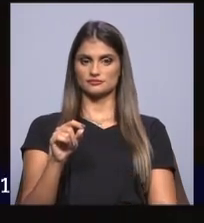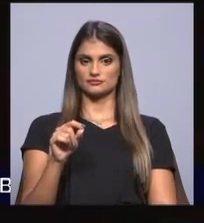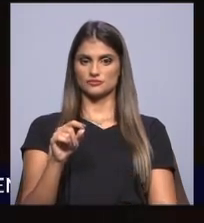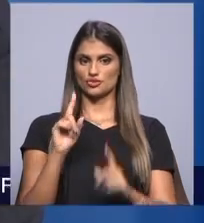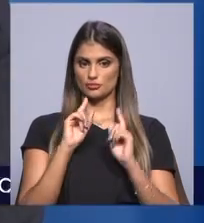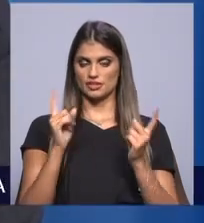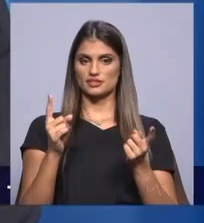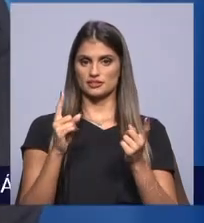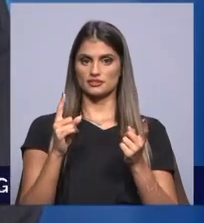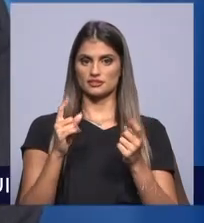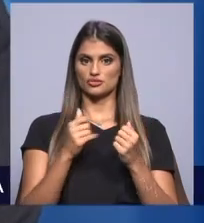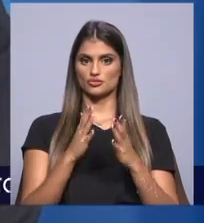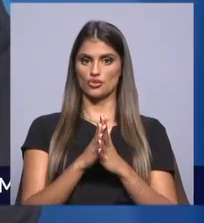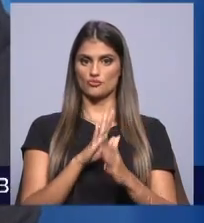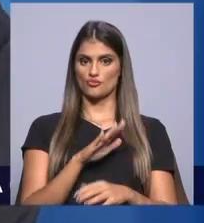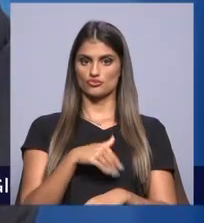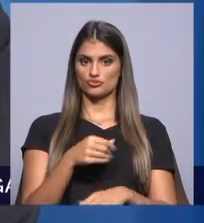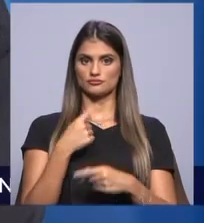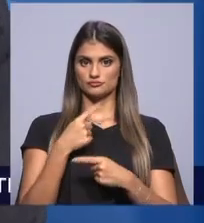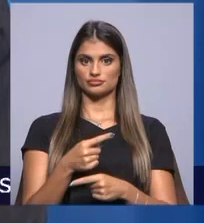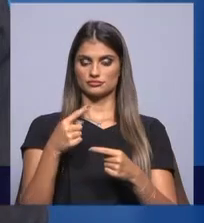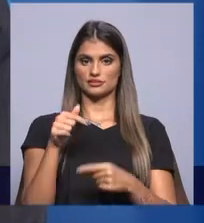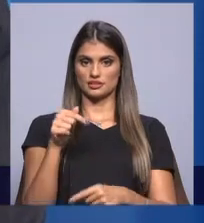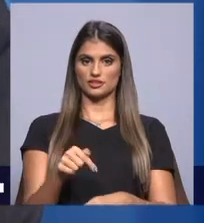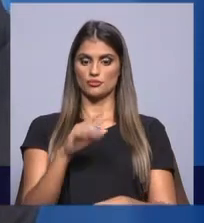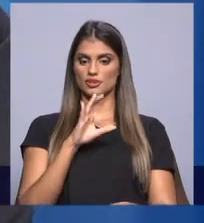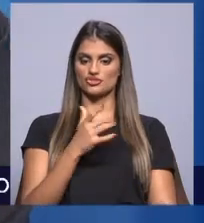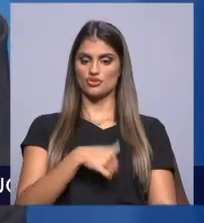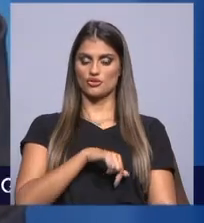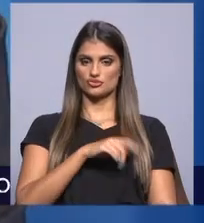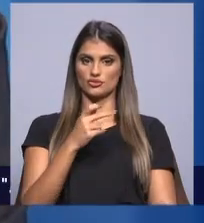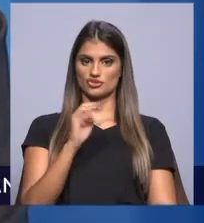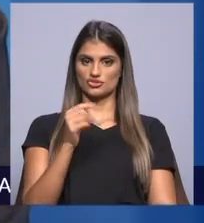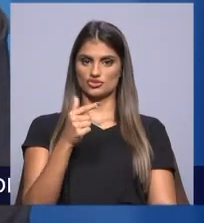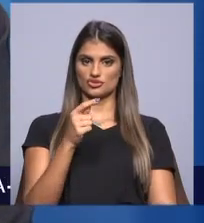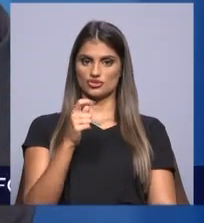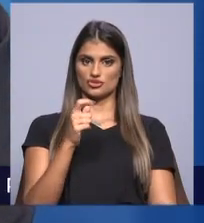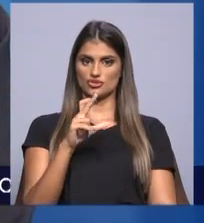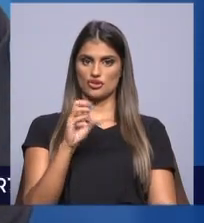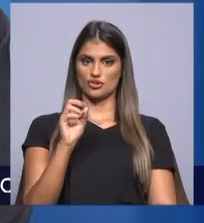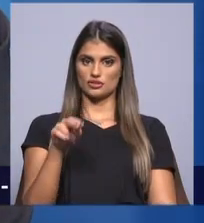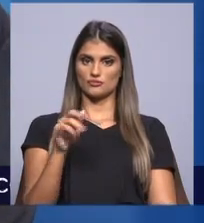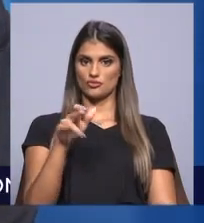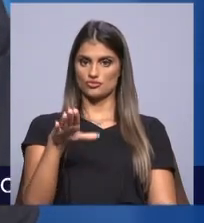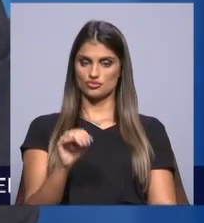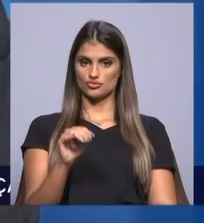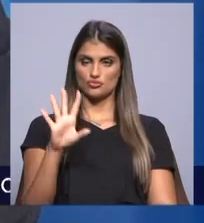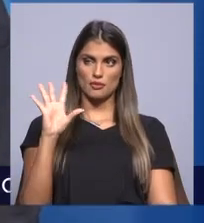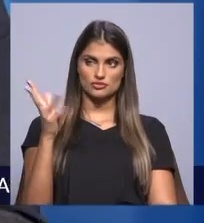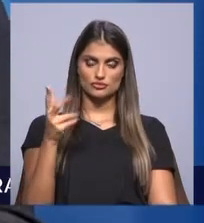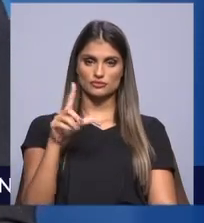em astrónomos em todo o mundo e que partiu aqui do nosso país, de astrónomos do Instituto de Astrofísica e Ciências do Espaço,